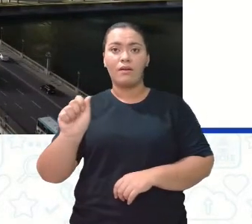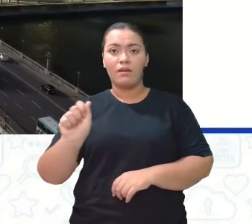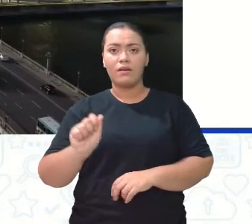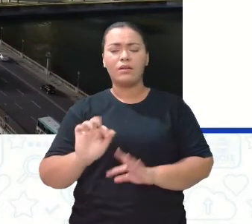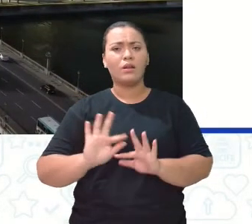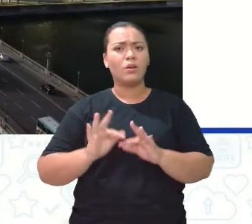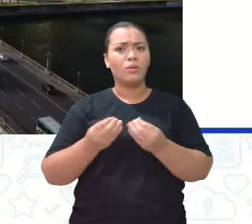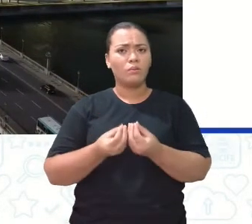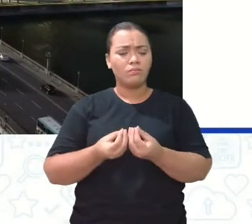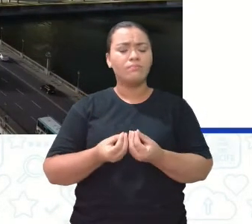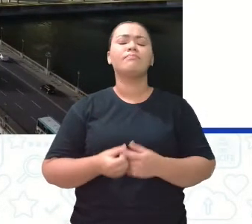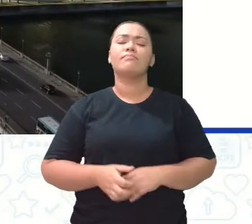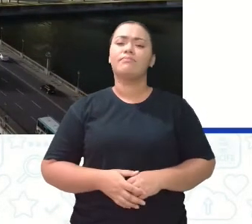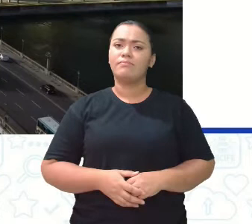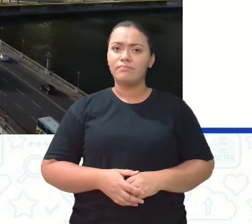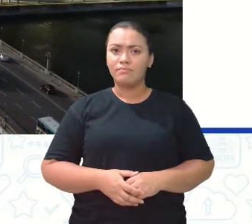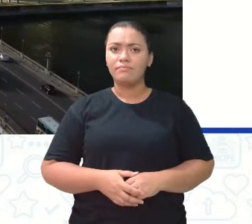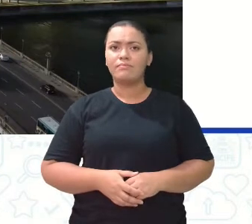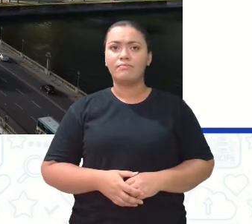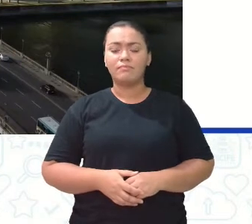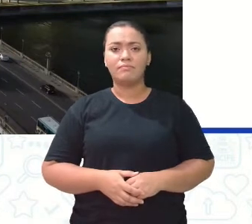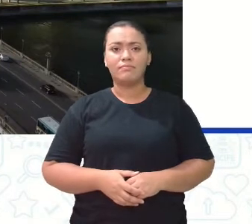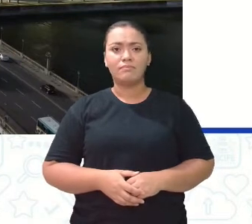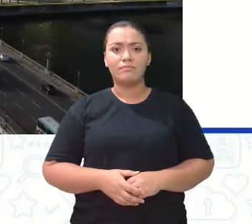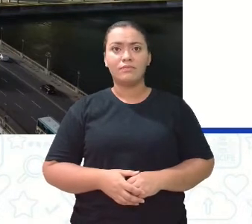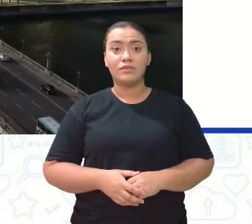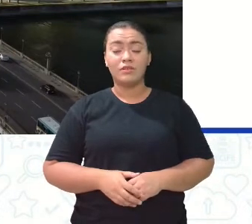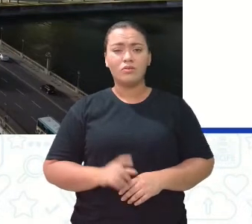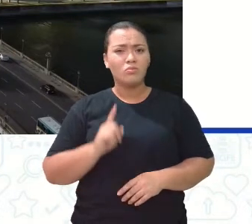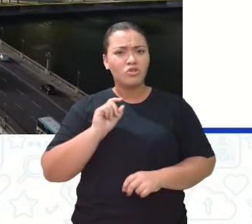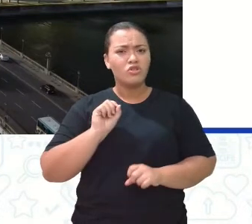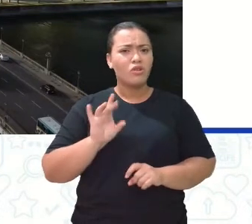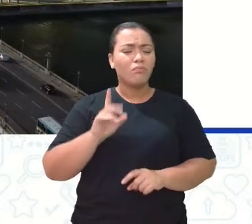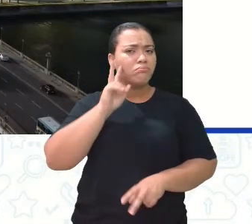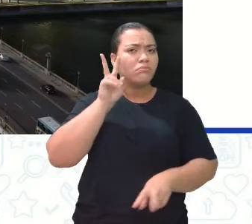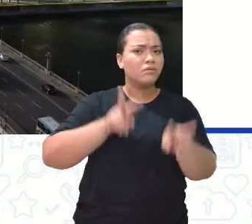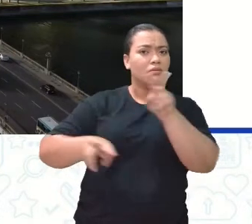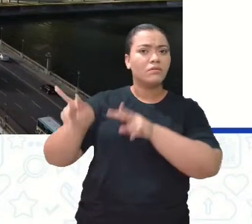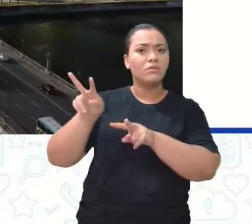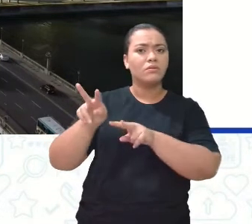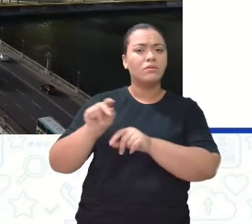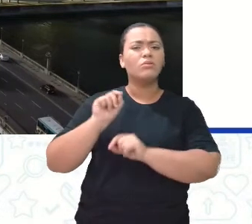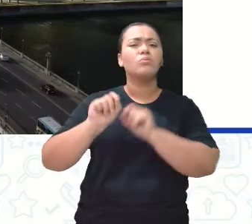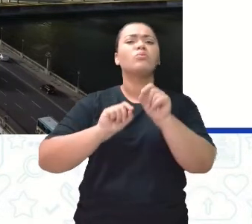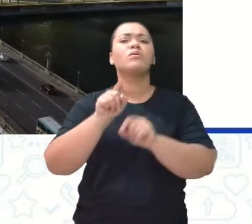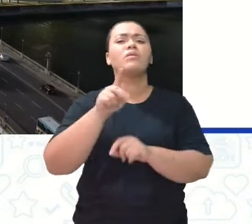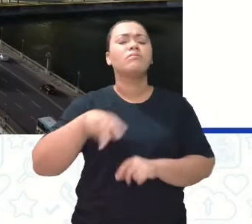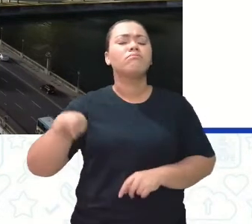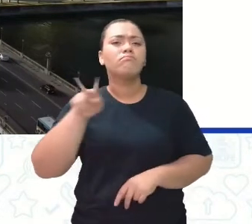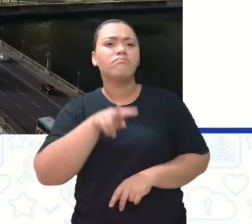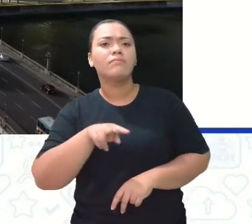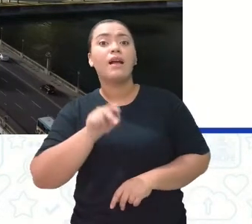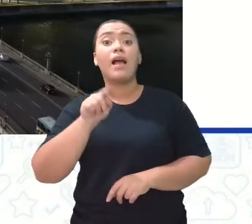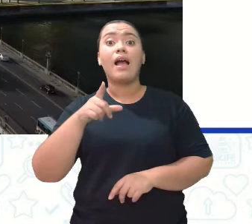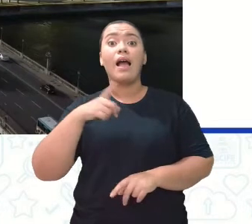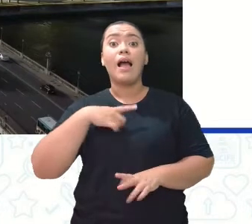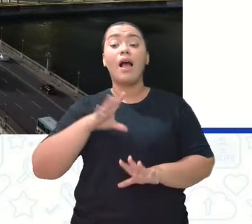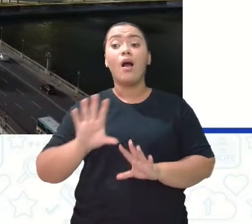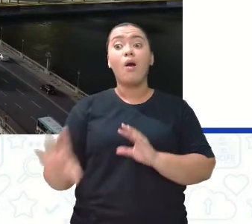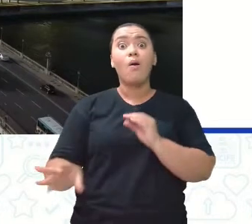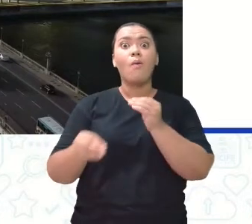isso não é só a paisagem. O que vocês veem que completou essa